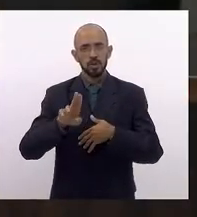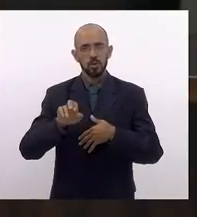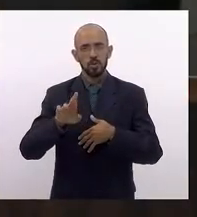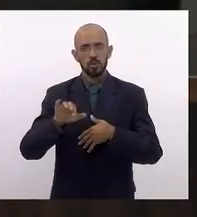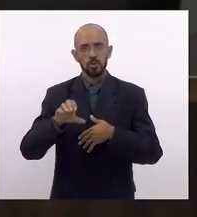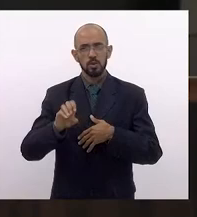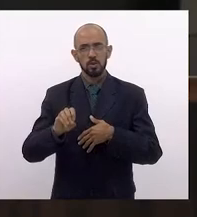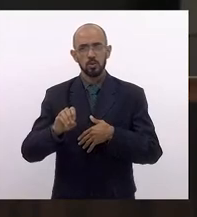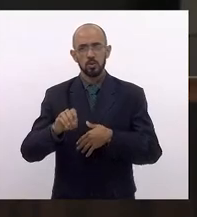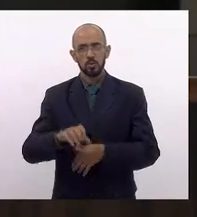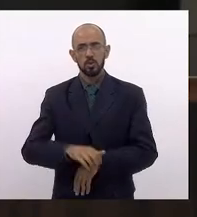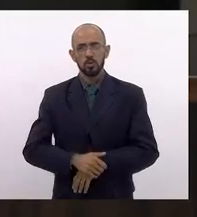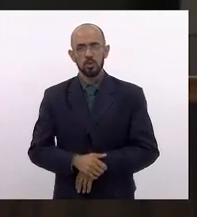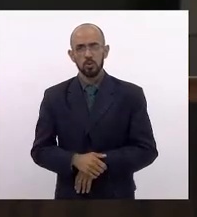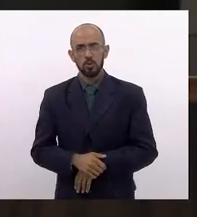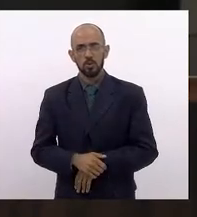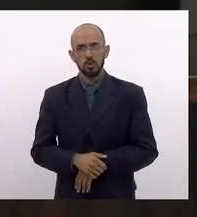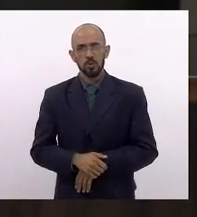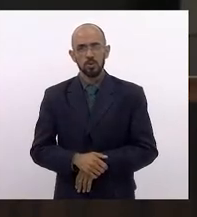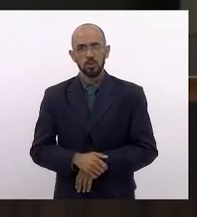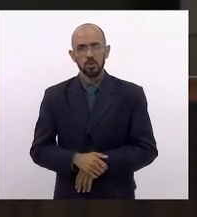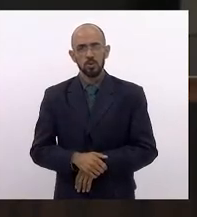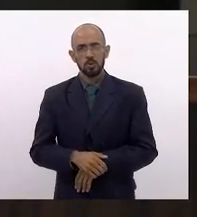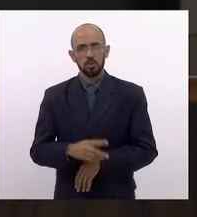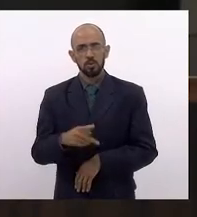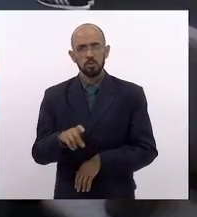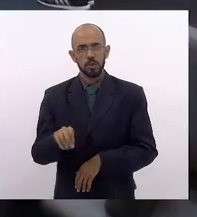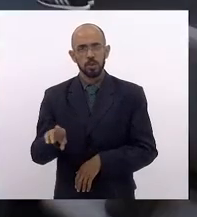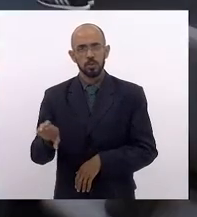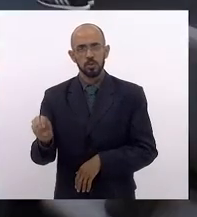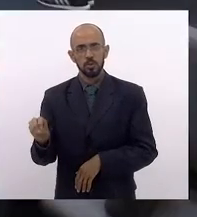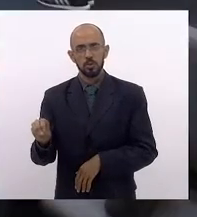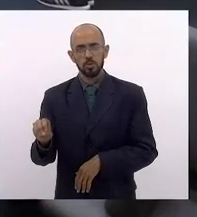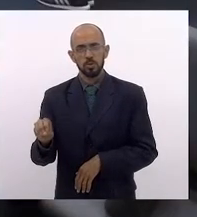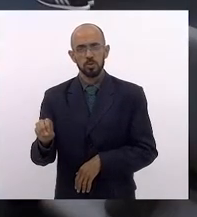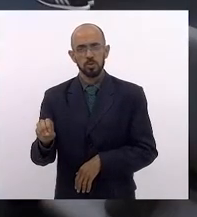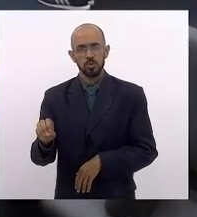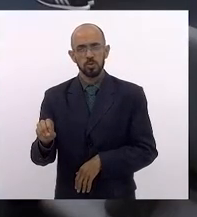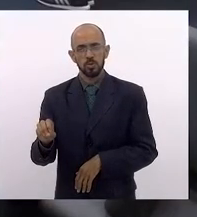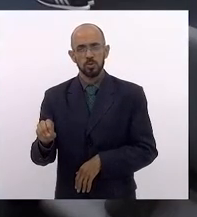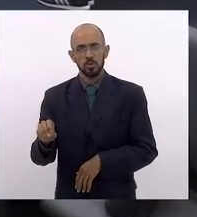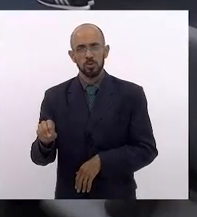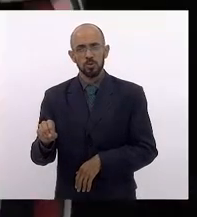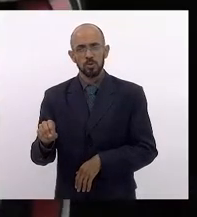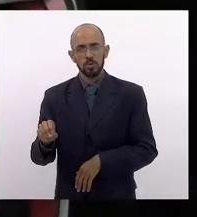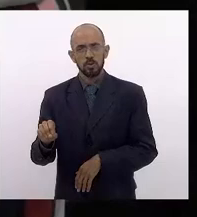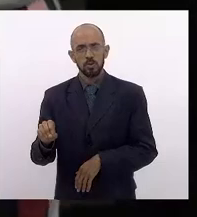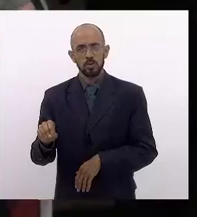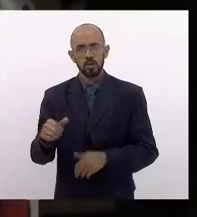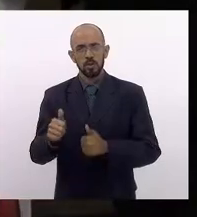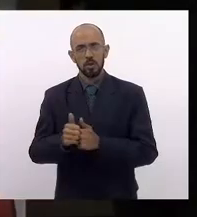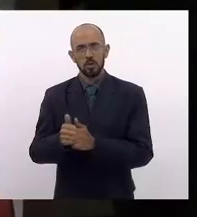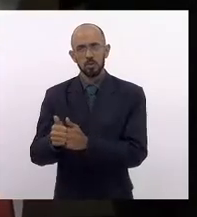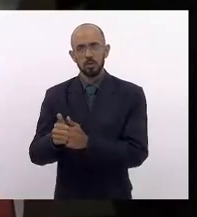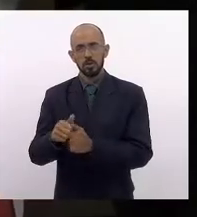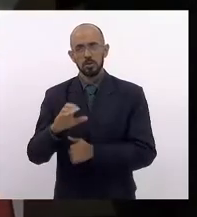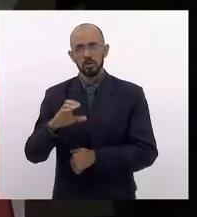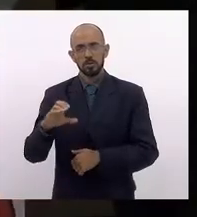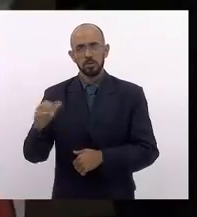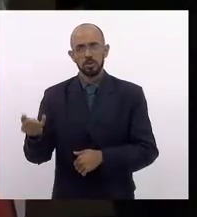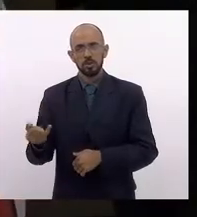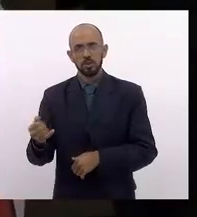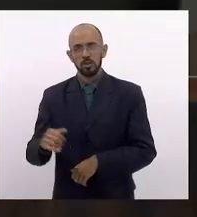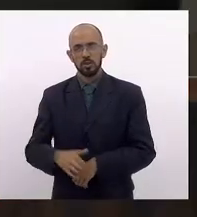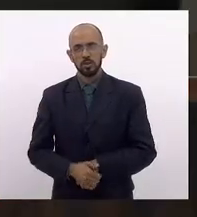Deputado Eurico Júnior Deputado Chico Pedro icá o deputado Eurico Júnior é acompanha o parecer da